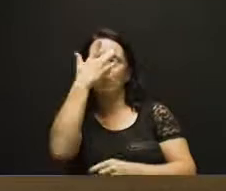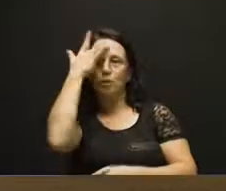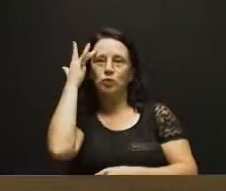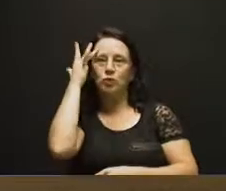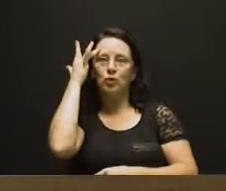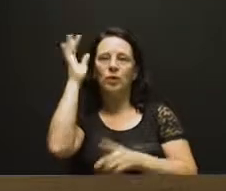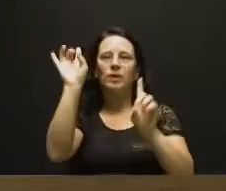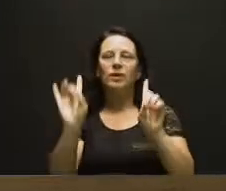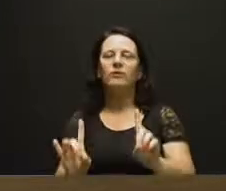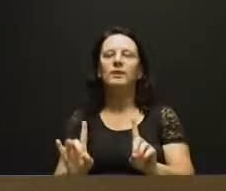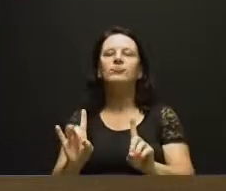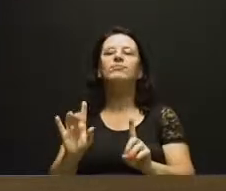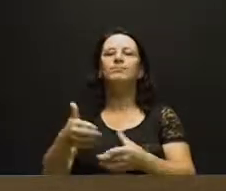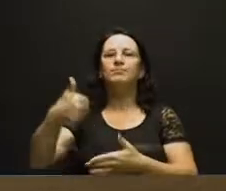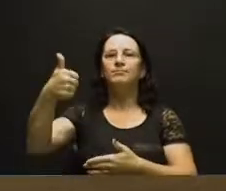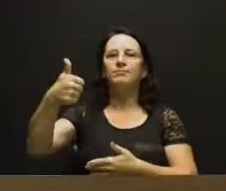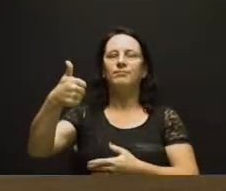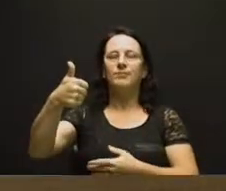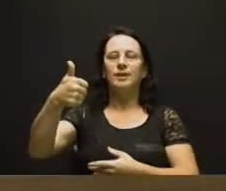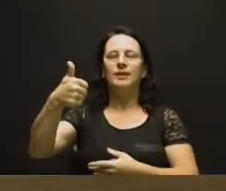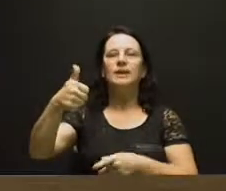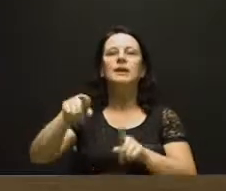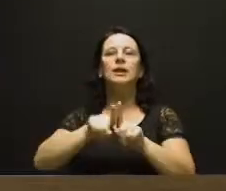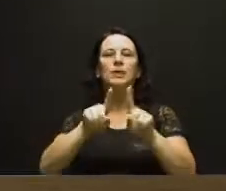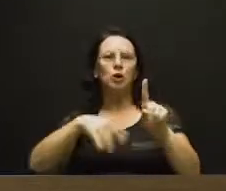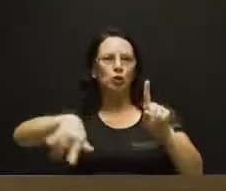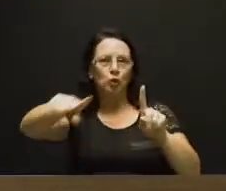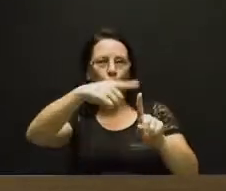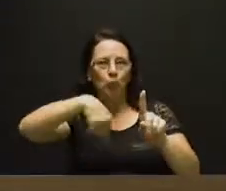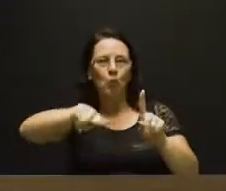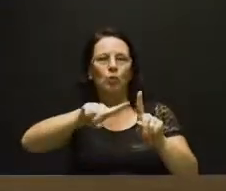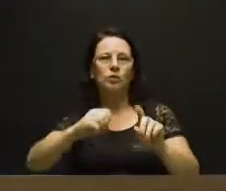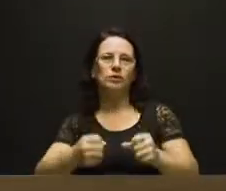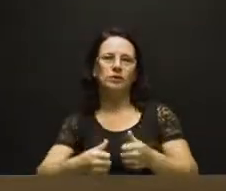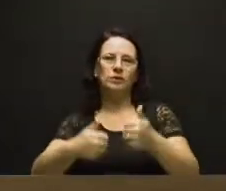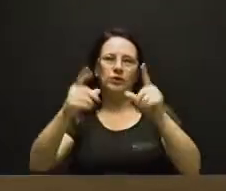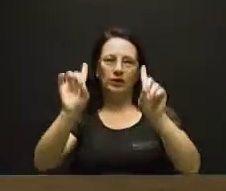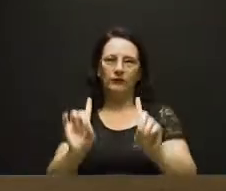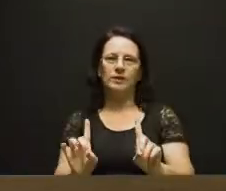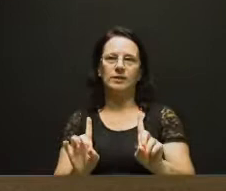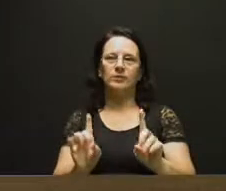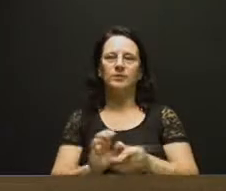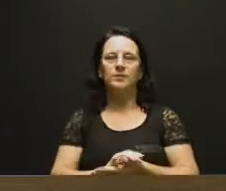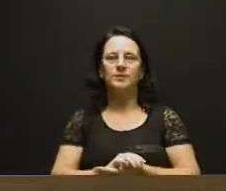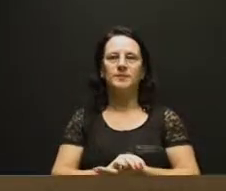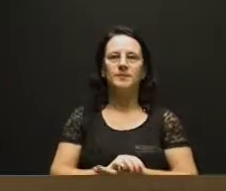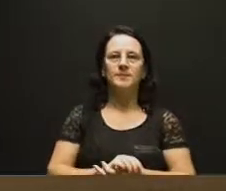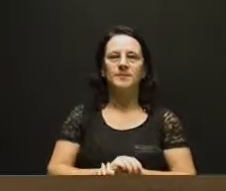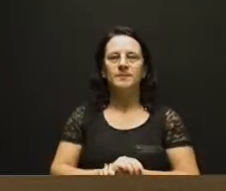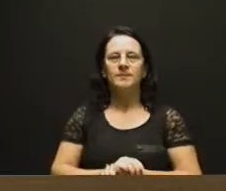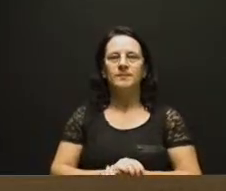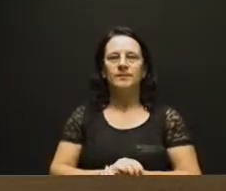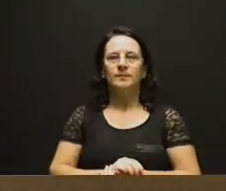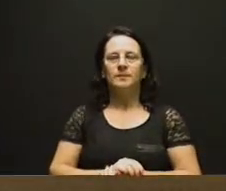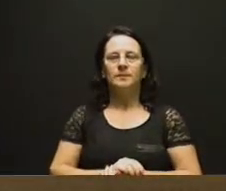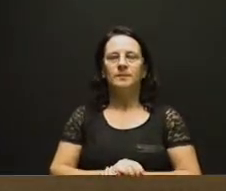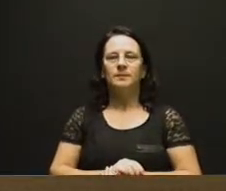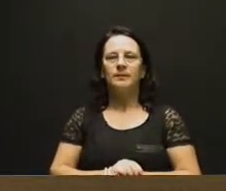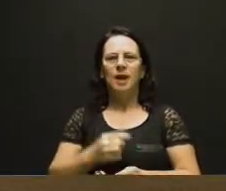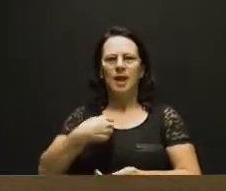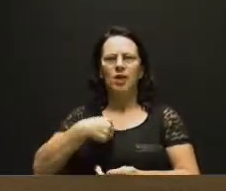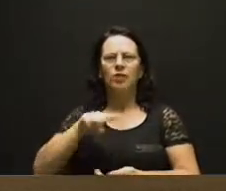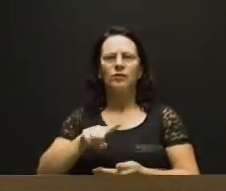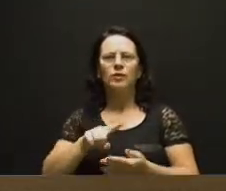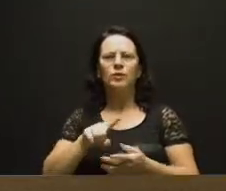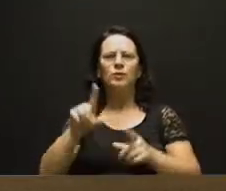deficiência tem que prevalecer também o direito de todas elas é e eu fiz